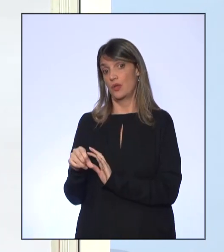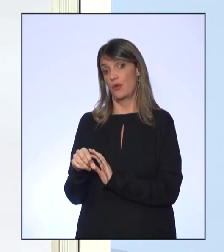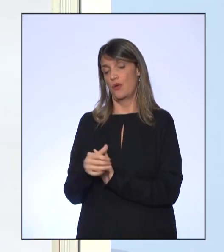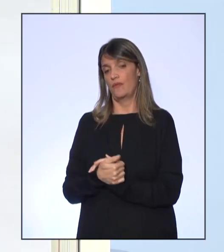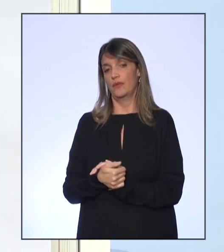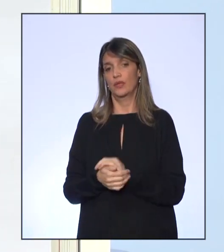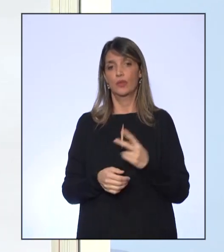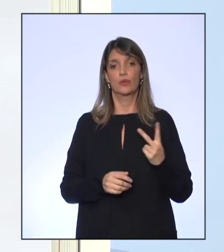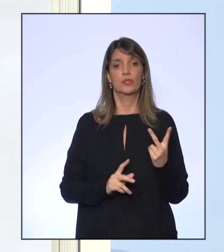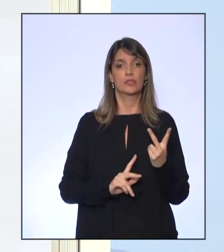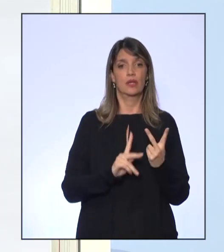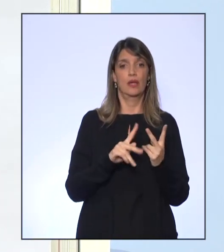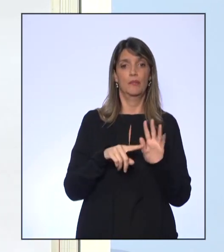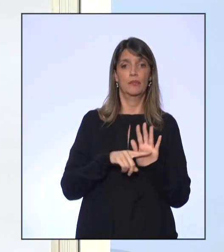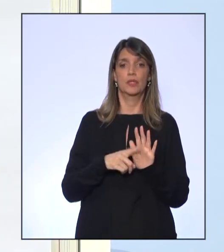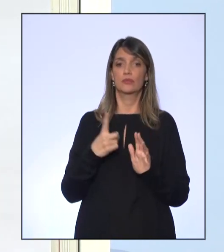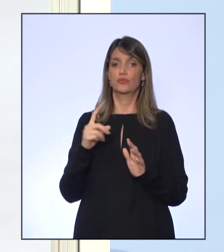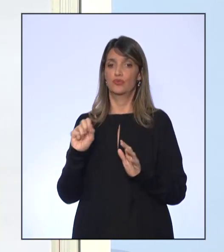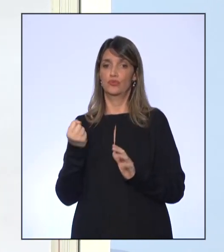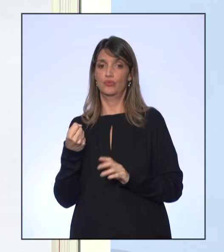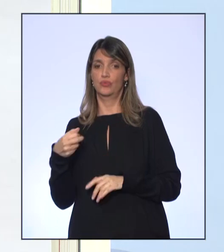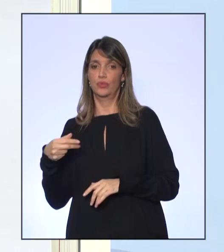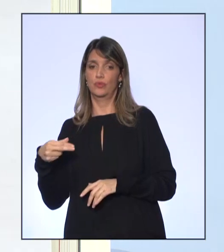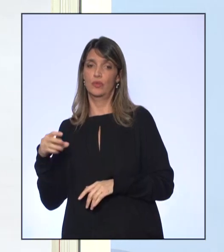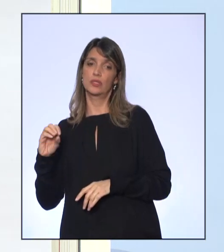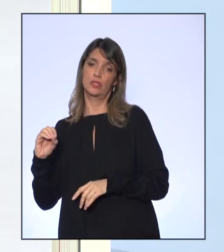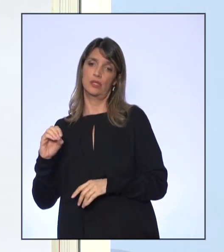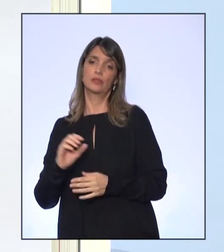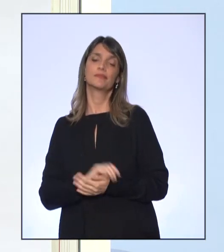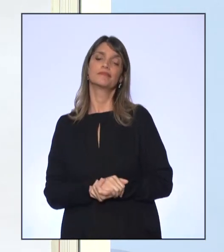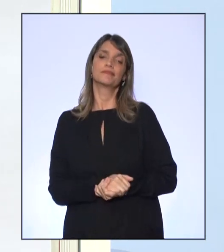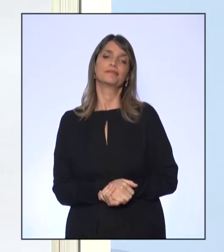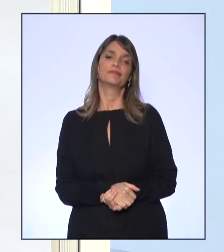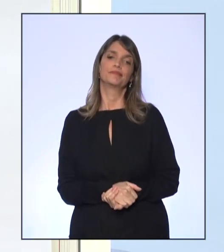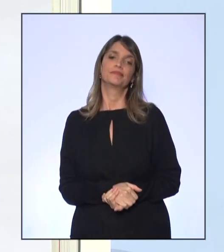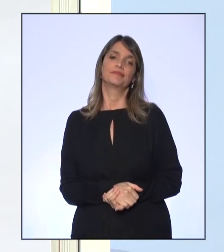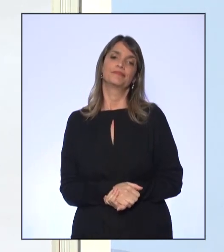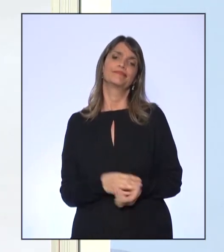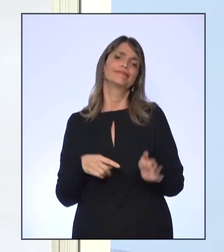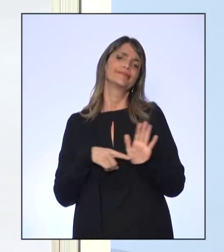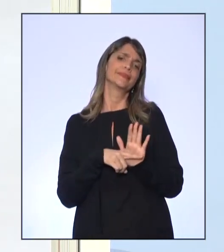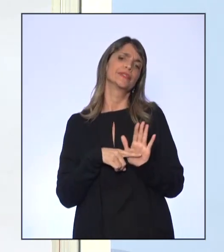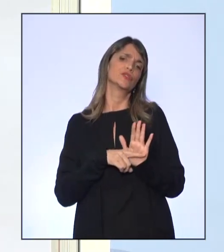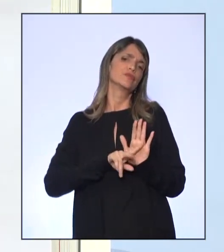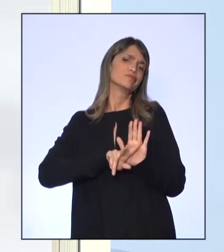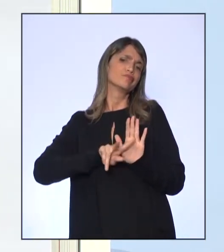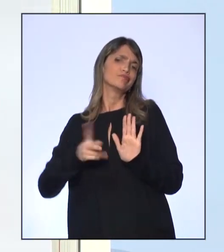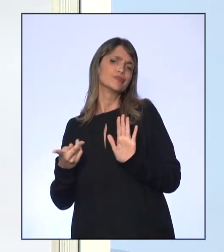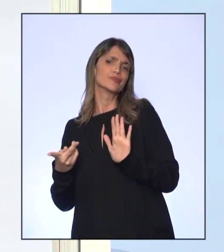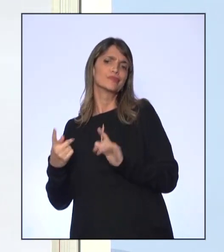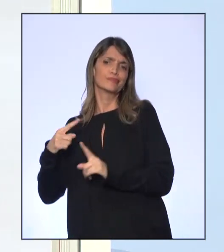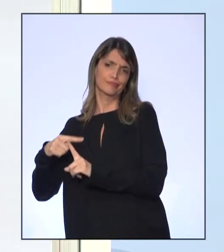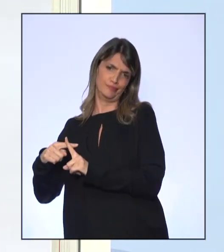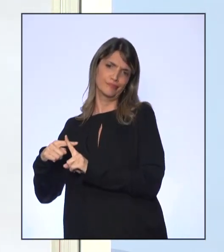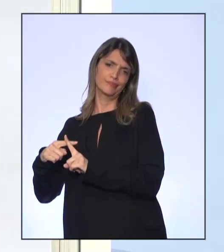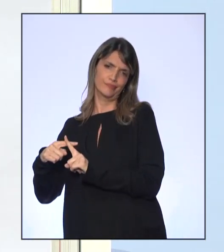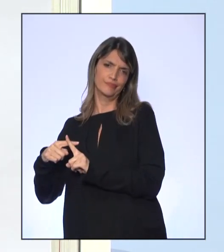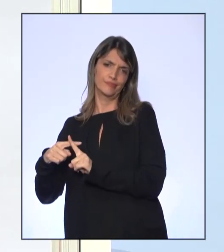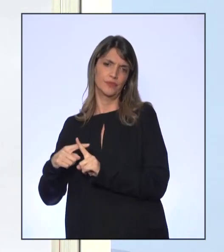que é menos 18, igual a 0. Tá negativo? Pro outro lado,